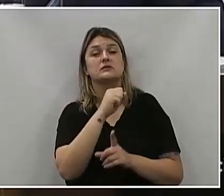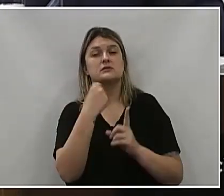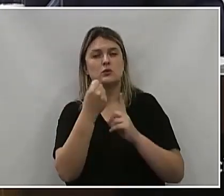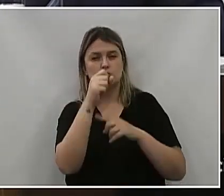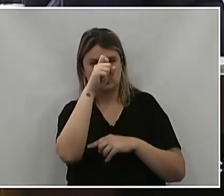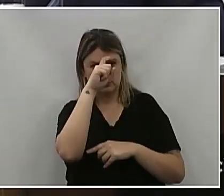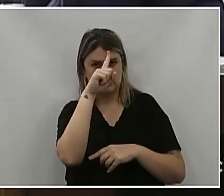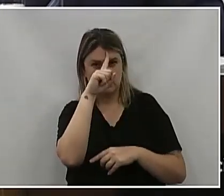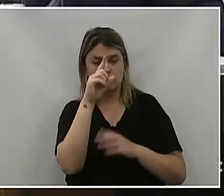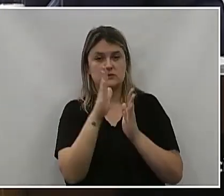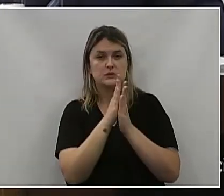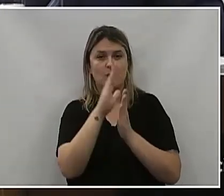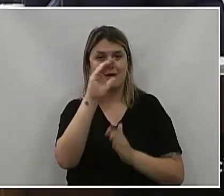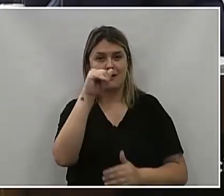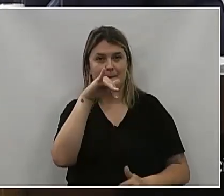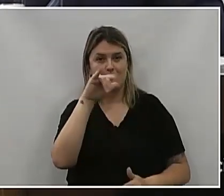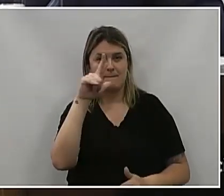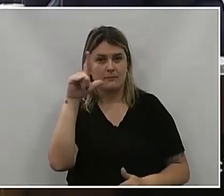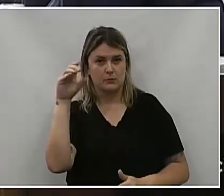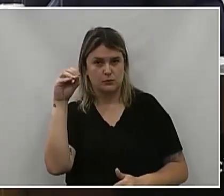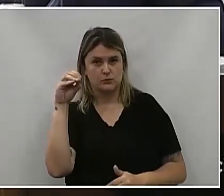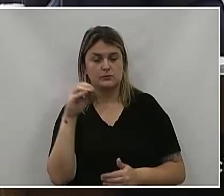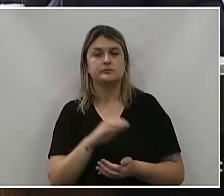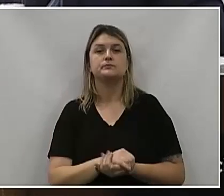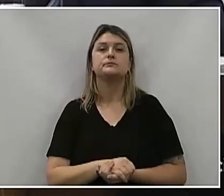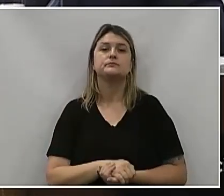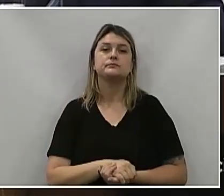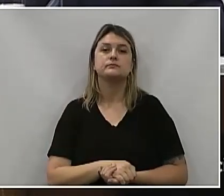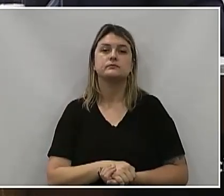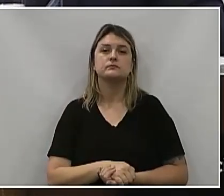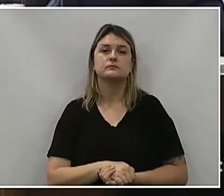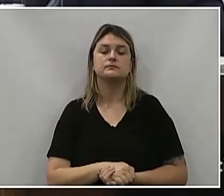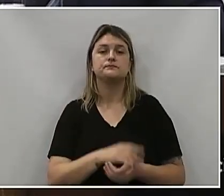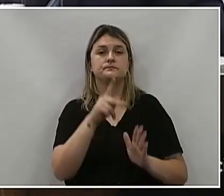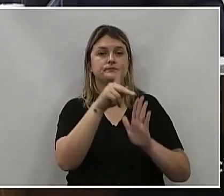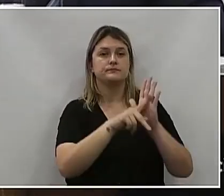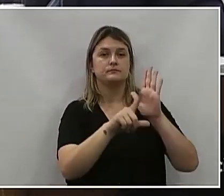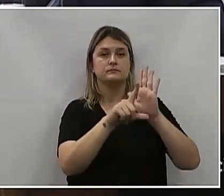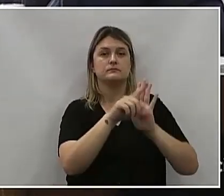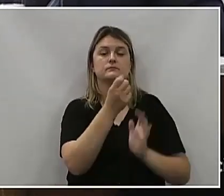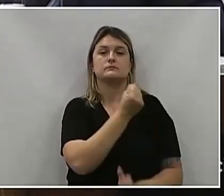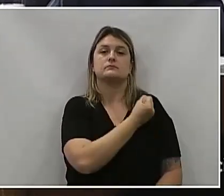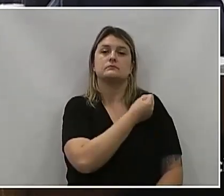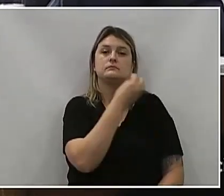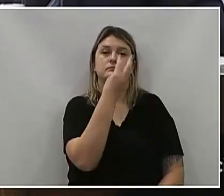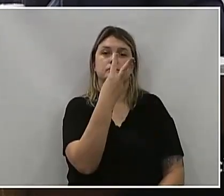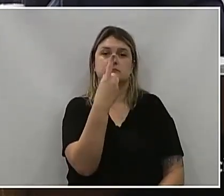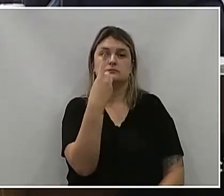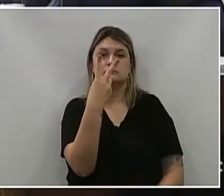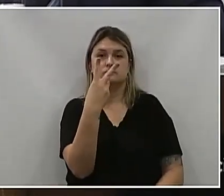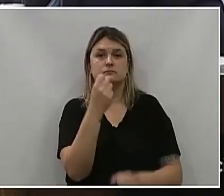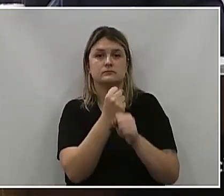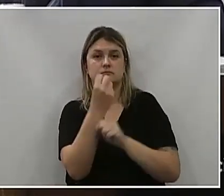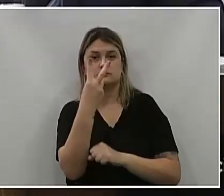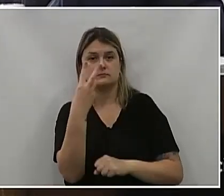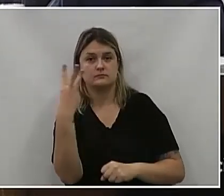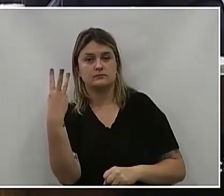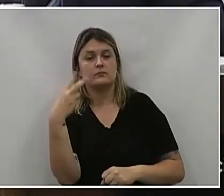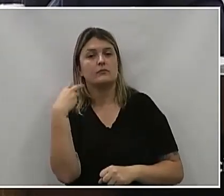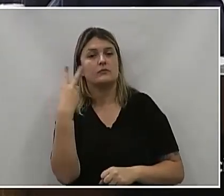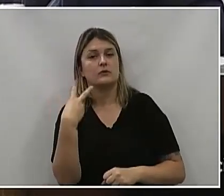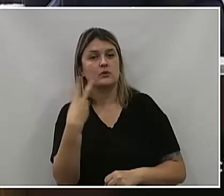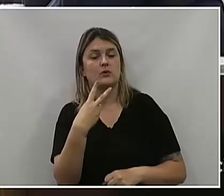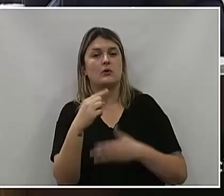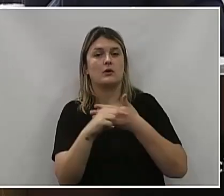São Camilo. Clínica Médica São Camilo. Projeto de lei ordinária número 32 de 2023, de autoria do